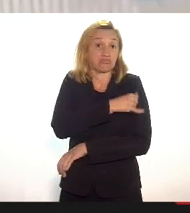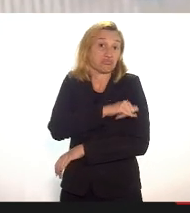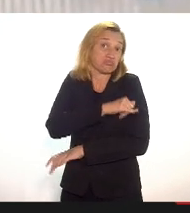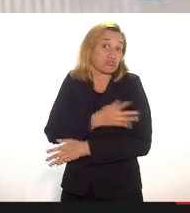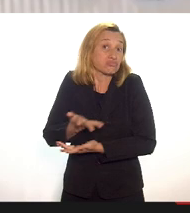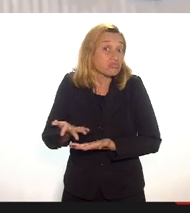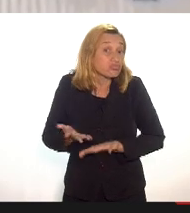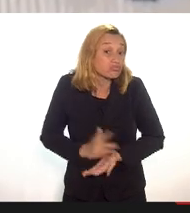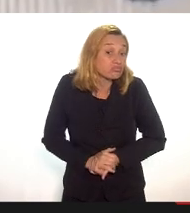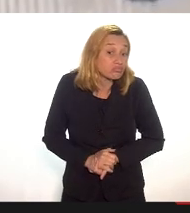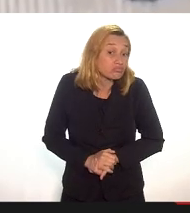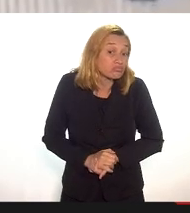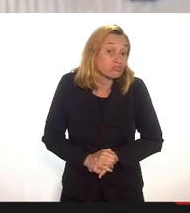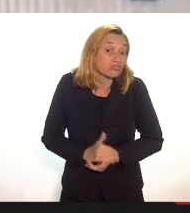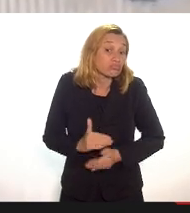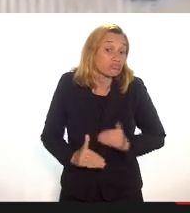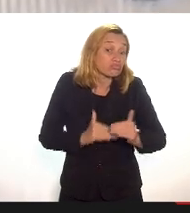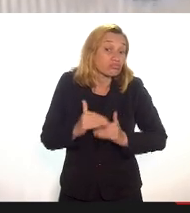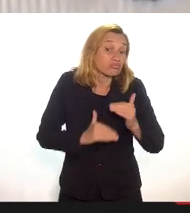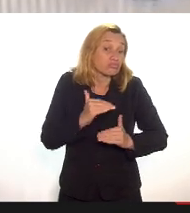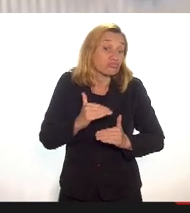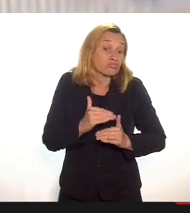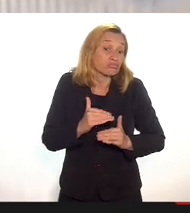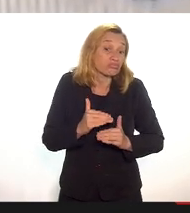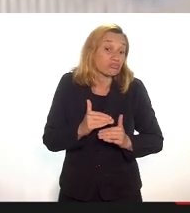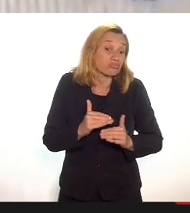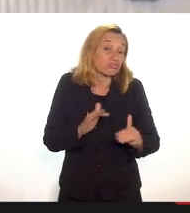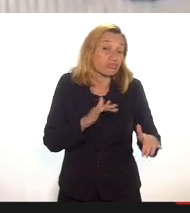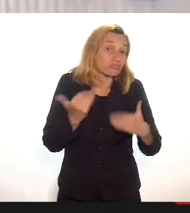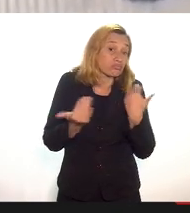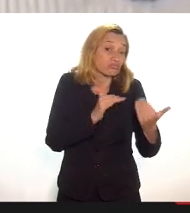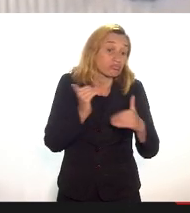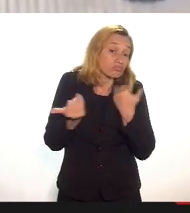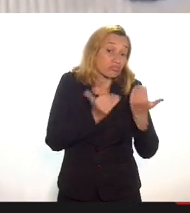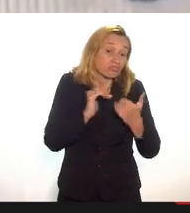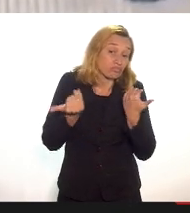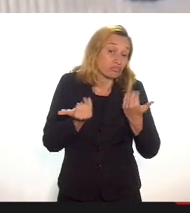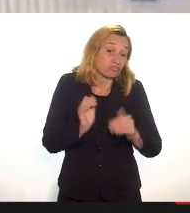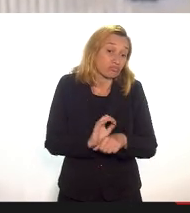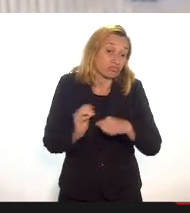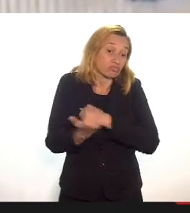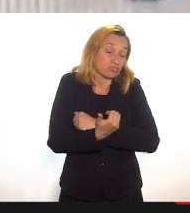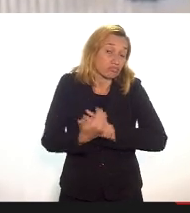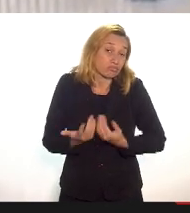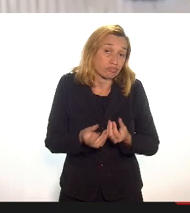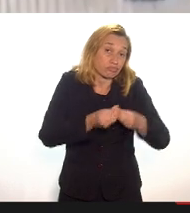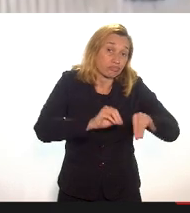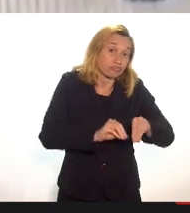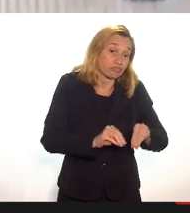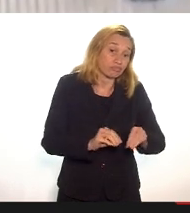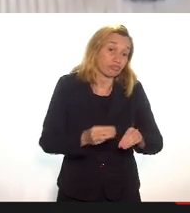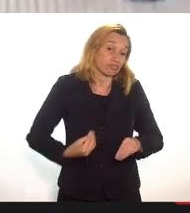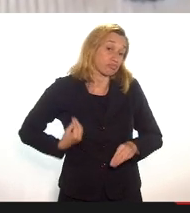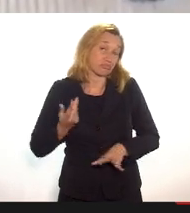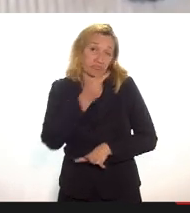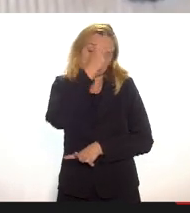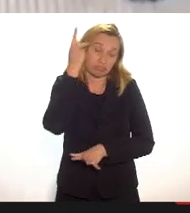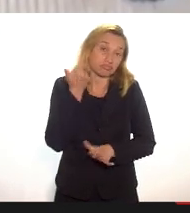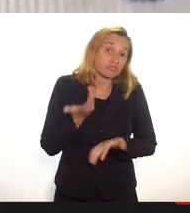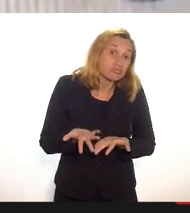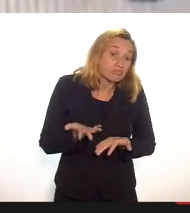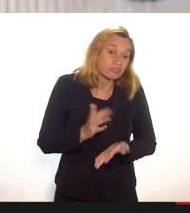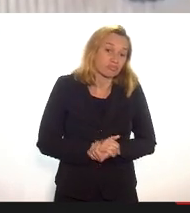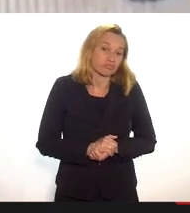Janeiro, avançando nesse processo de desmonte, de sucateamento, de precarização da vida das pessoas,